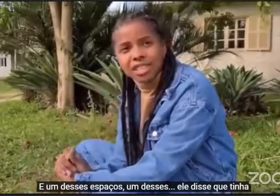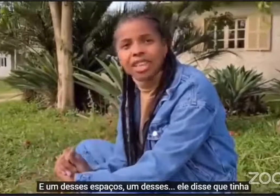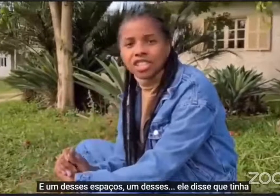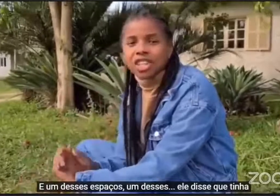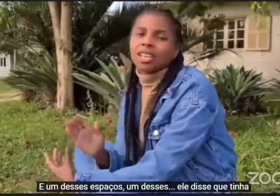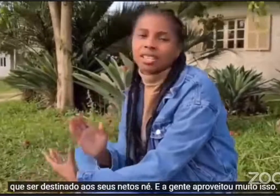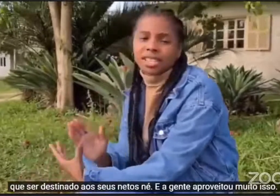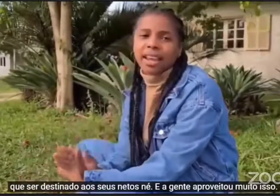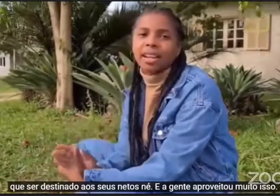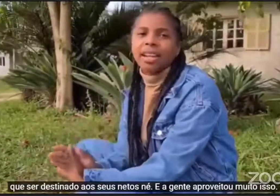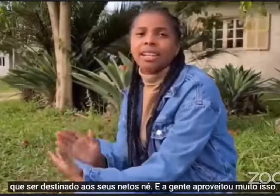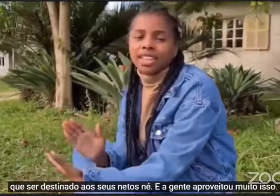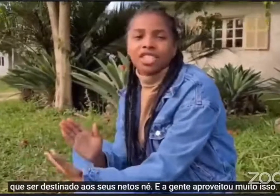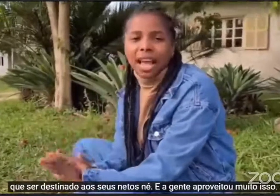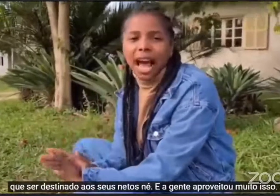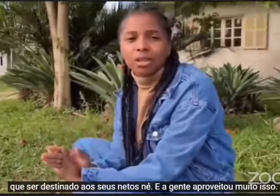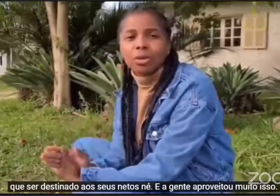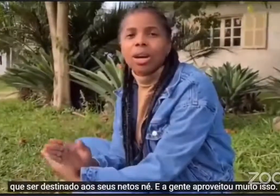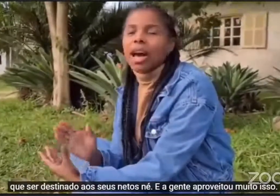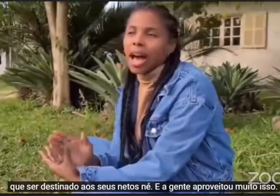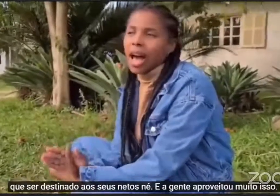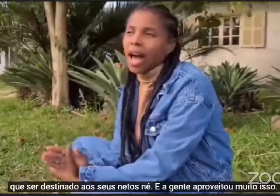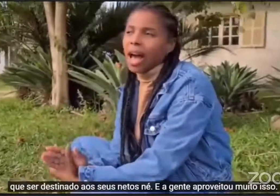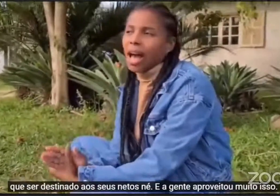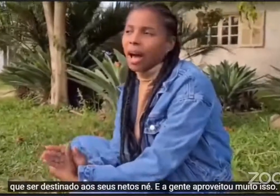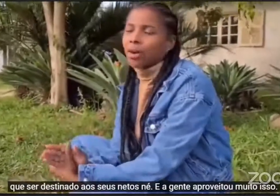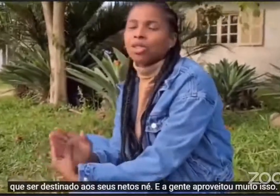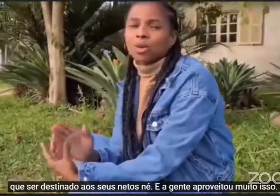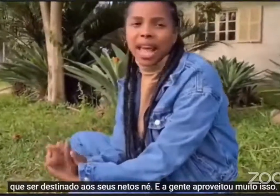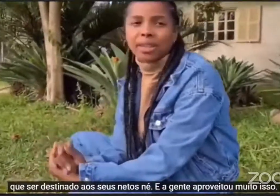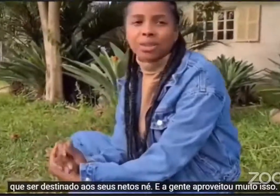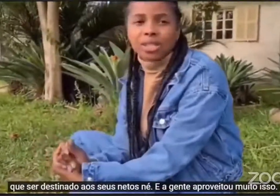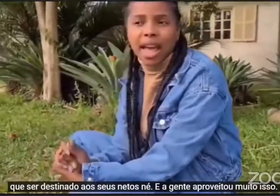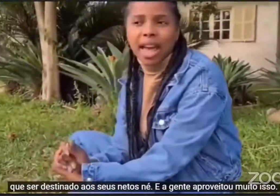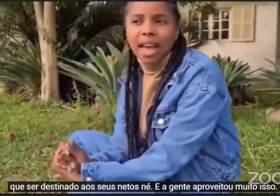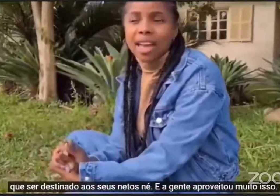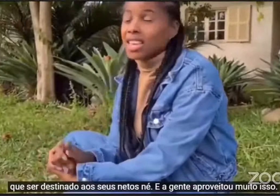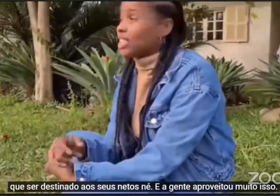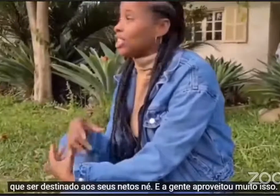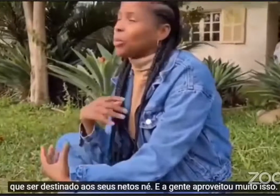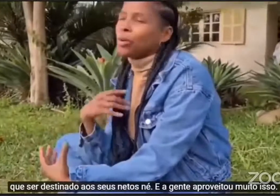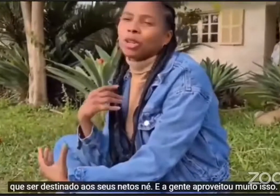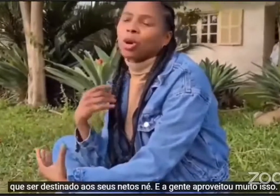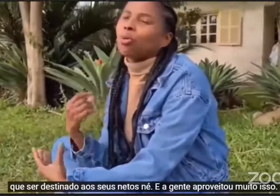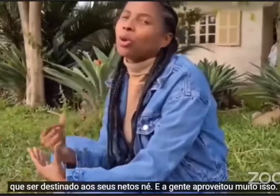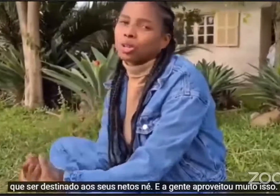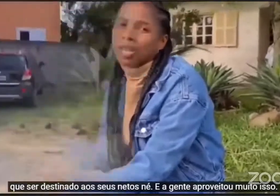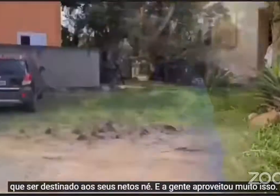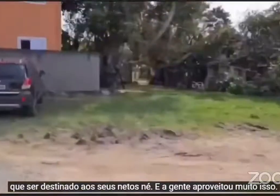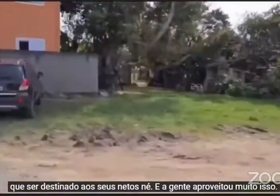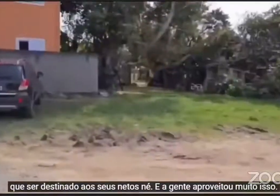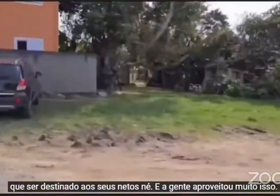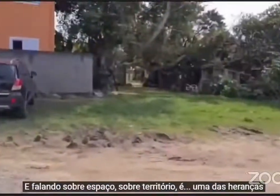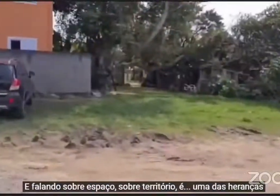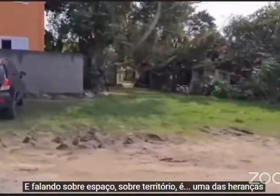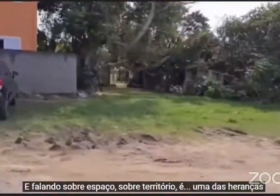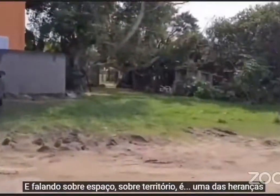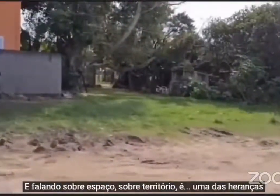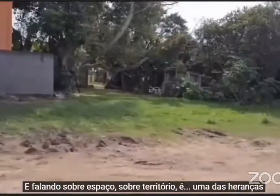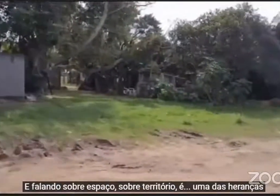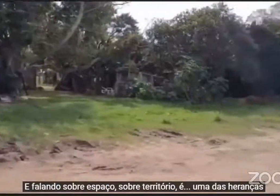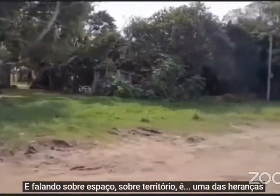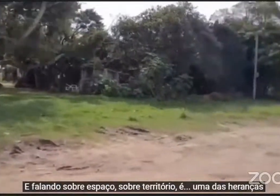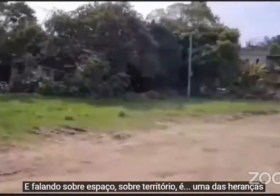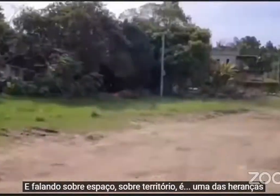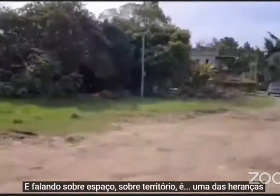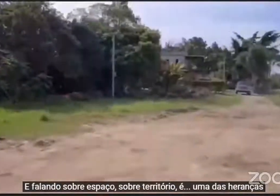ele disse que tinha que ser destinado aos seus netos, né? E a gente aproveitou muito isso. E falando